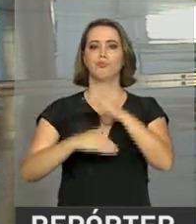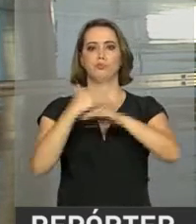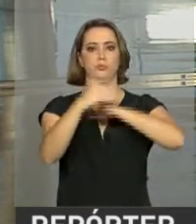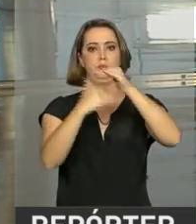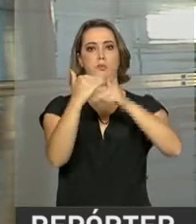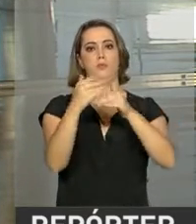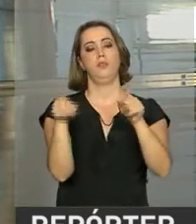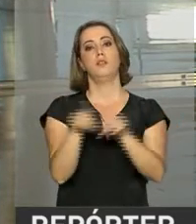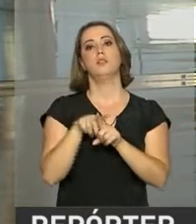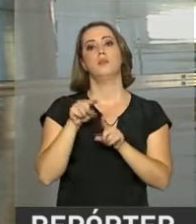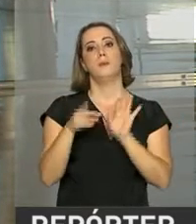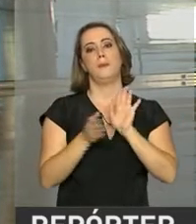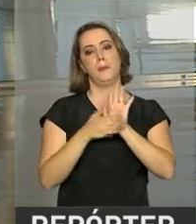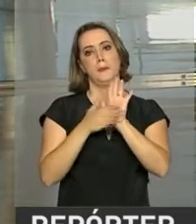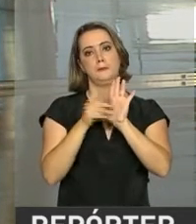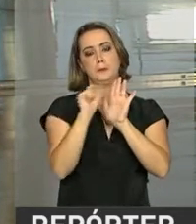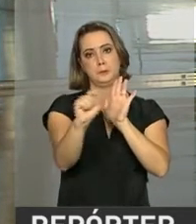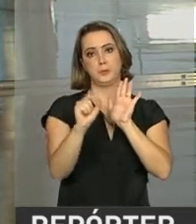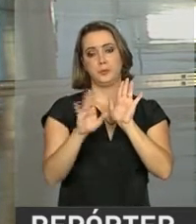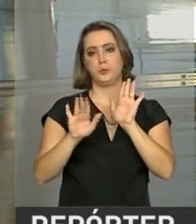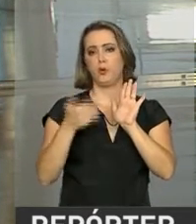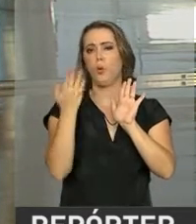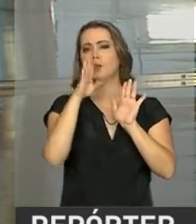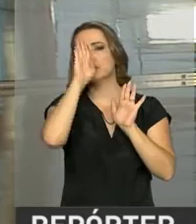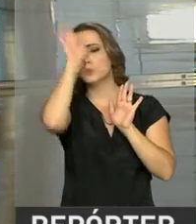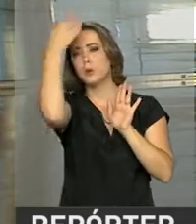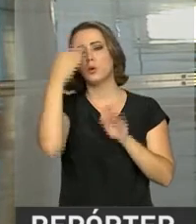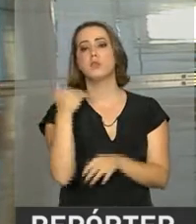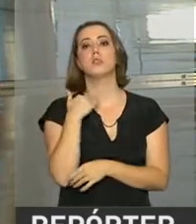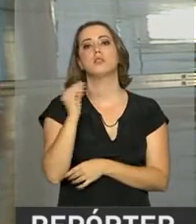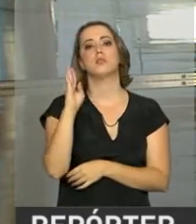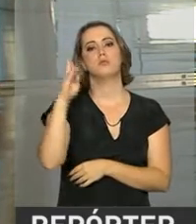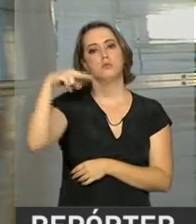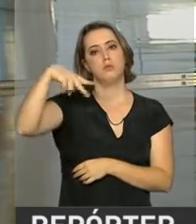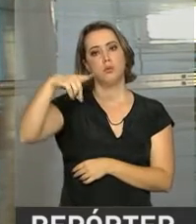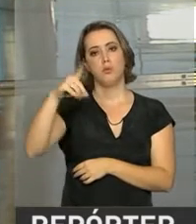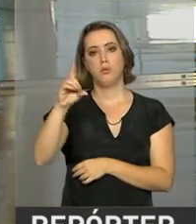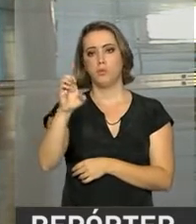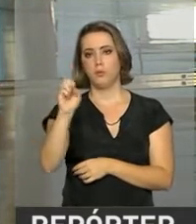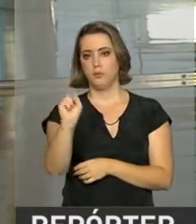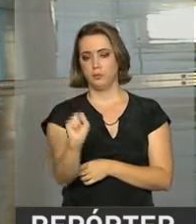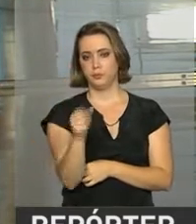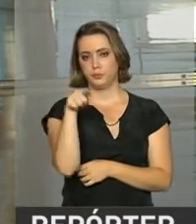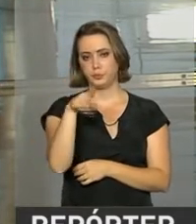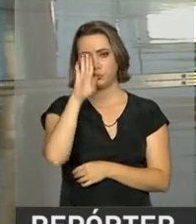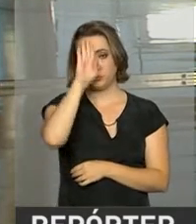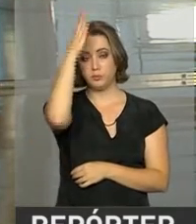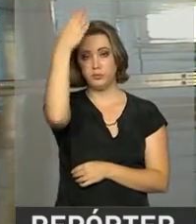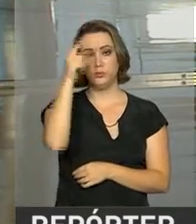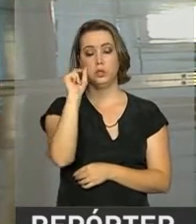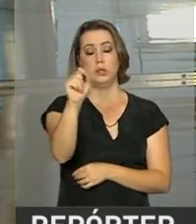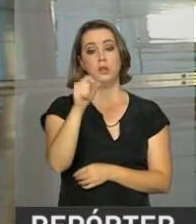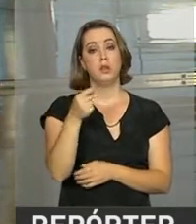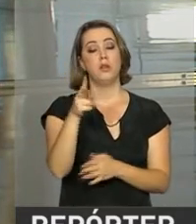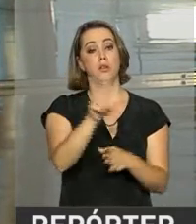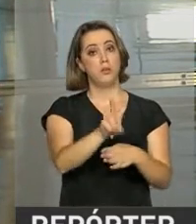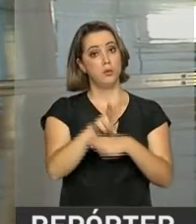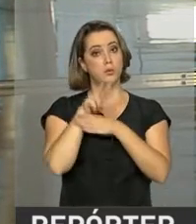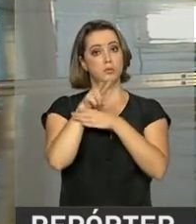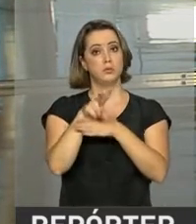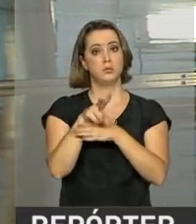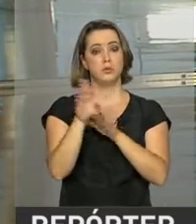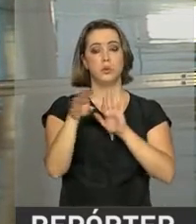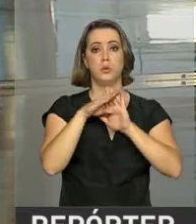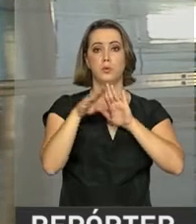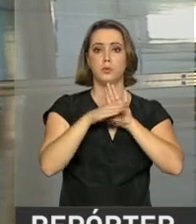bnds também apresentou as prioridades do banco para 2017 a principal delas é financiar o programa